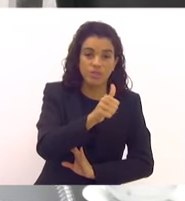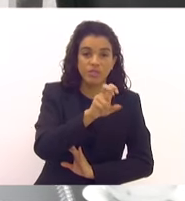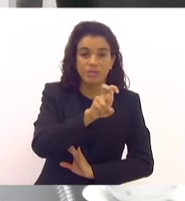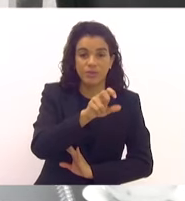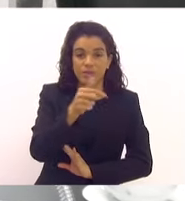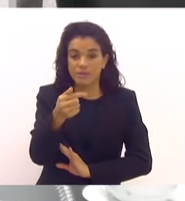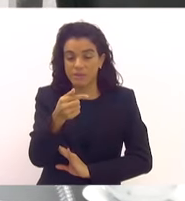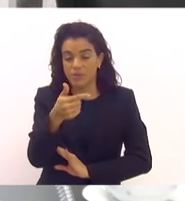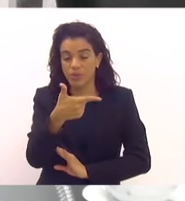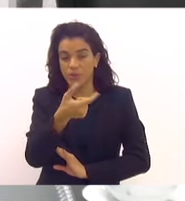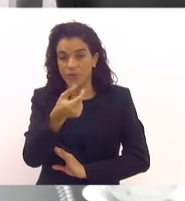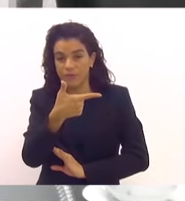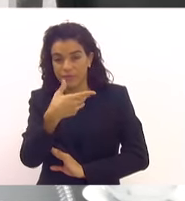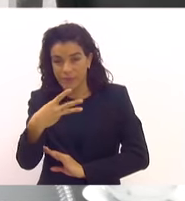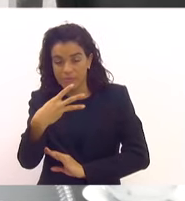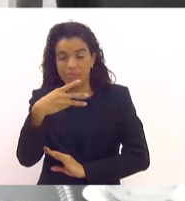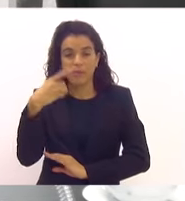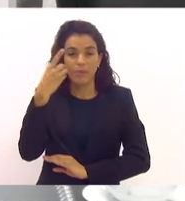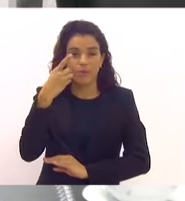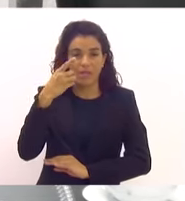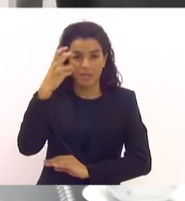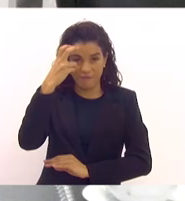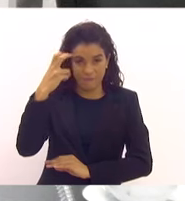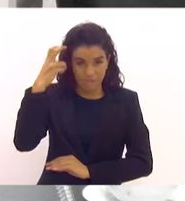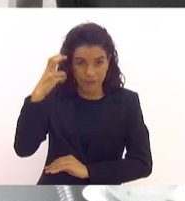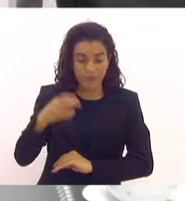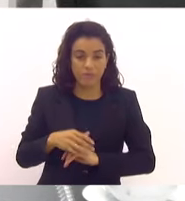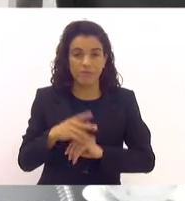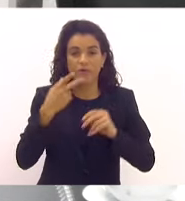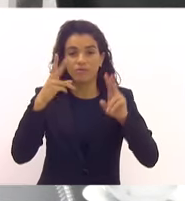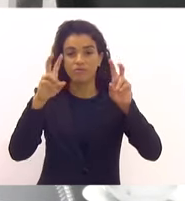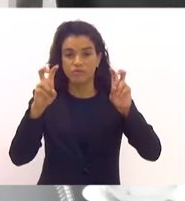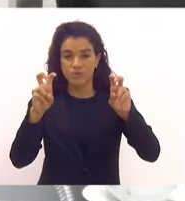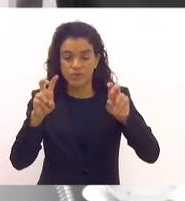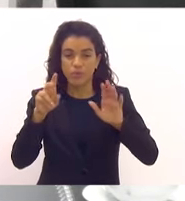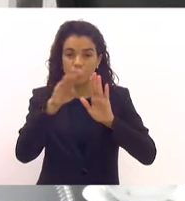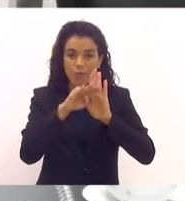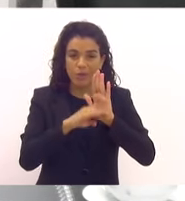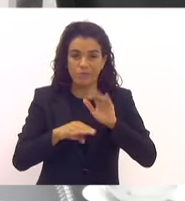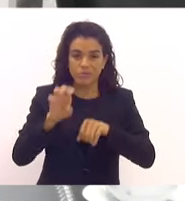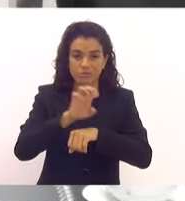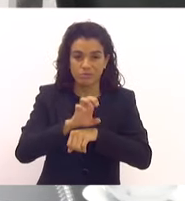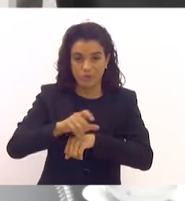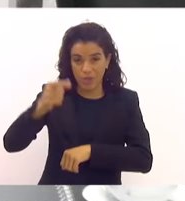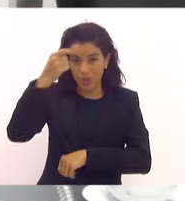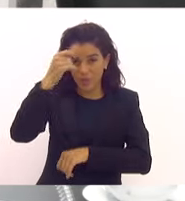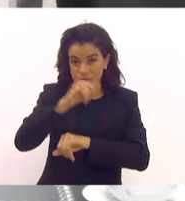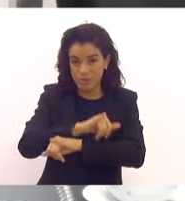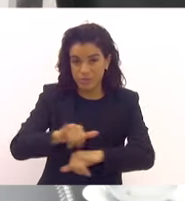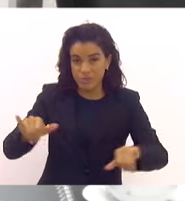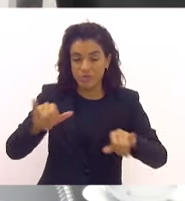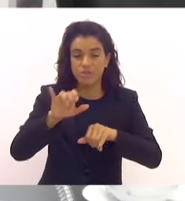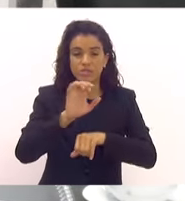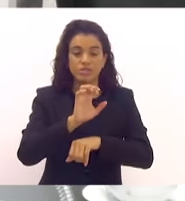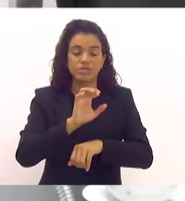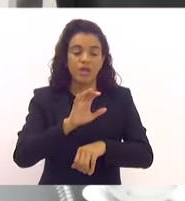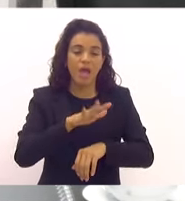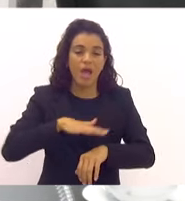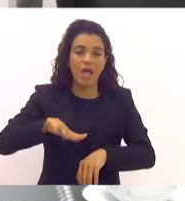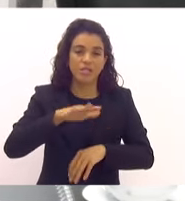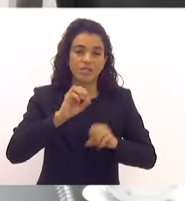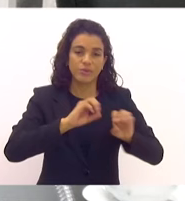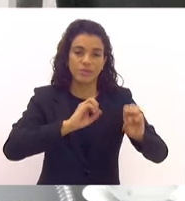1157 de 2023, de autoria da deputada Verônica Lima, que dispõe sobre o Programa Estadual de Conscientização dos Alunos das Redes Públicas e